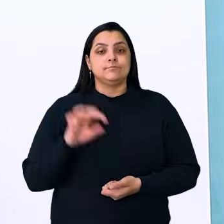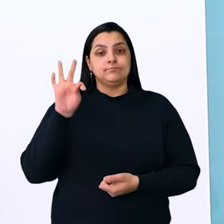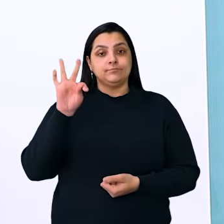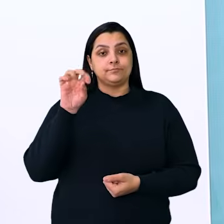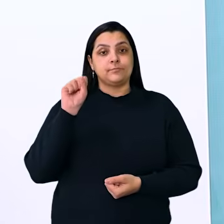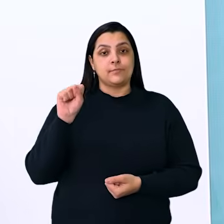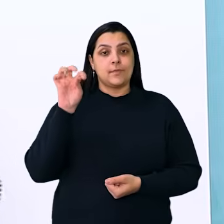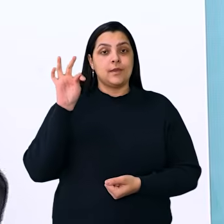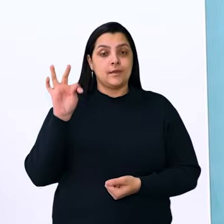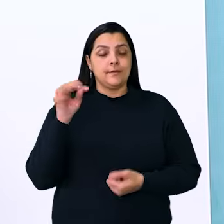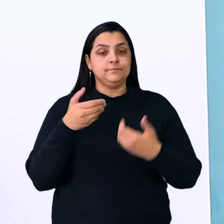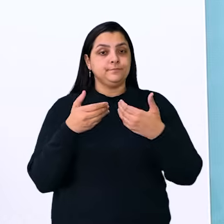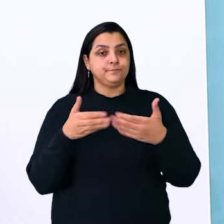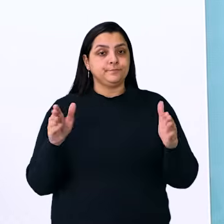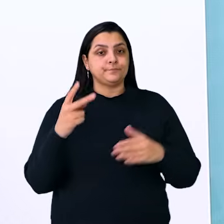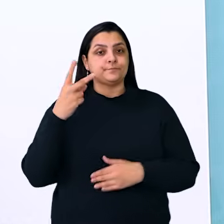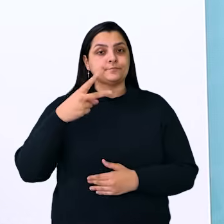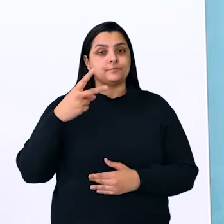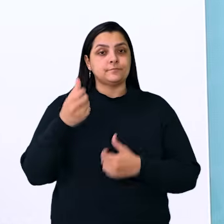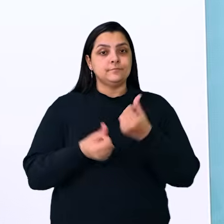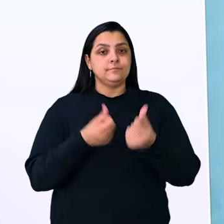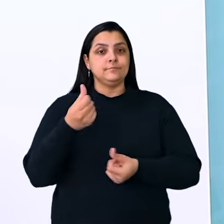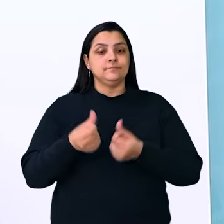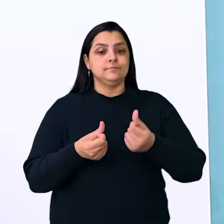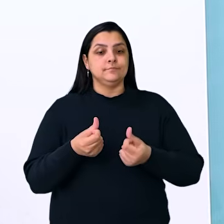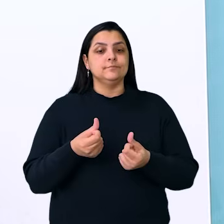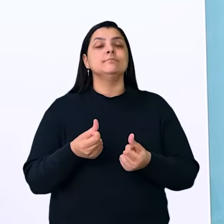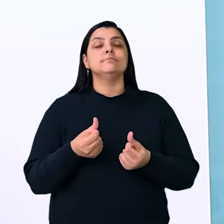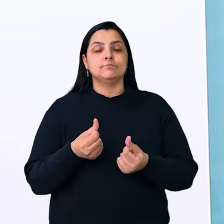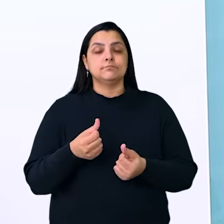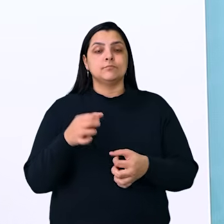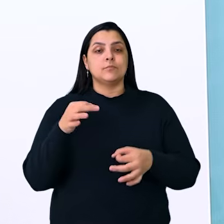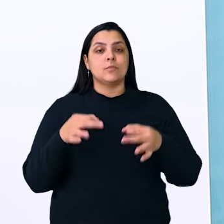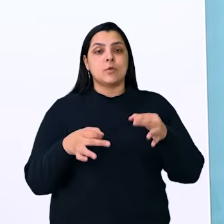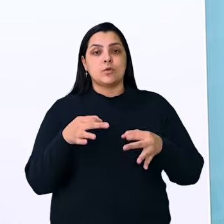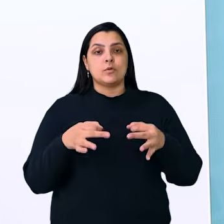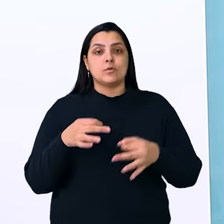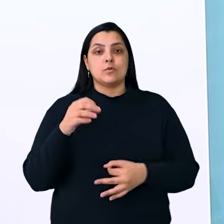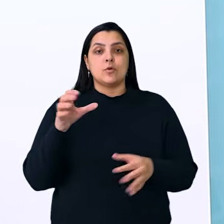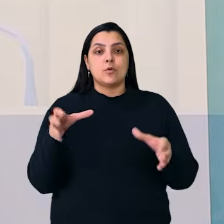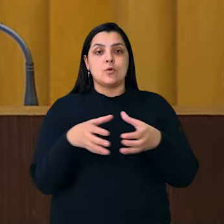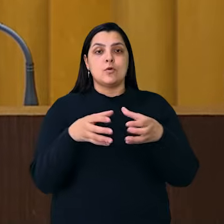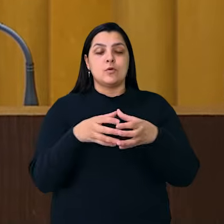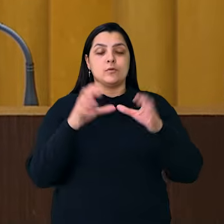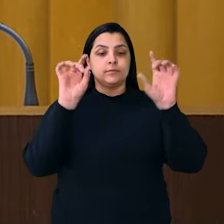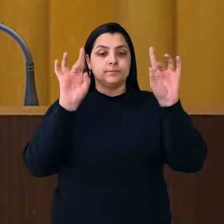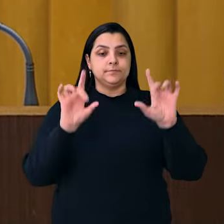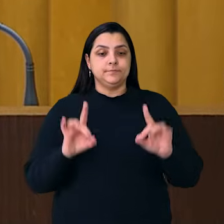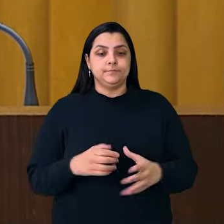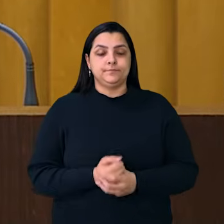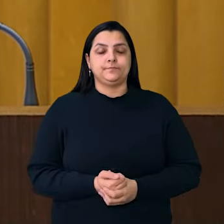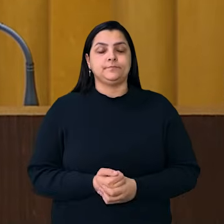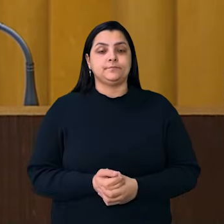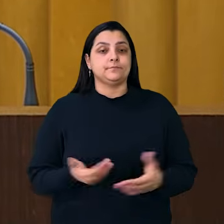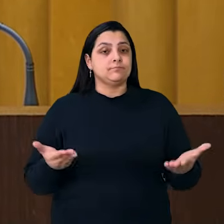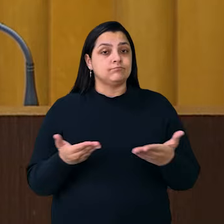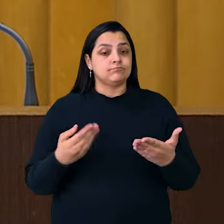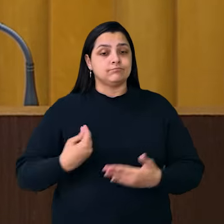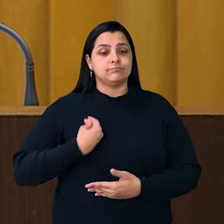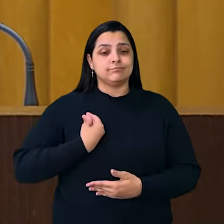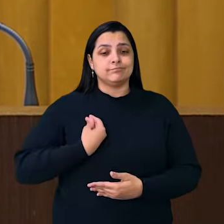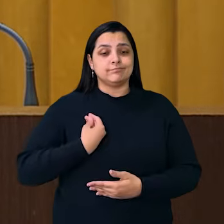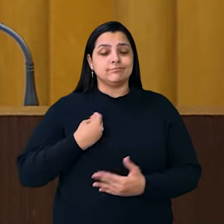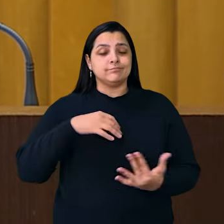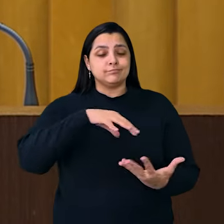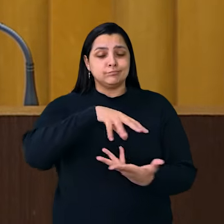O Tribunal Superior do Trabalho abriu o segundo semestre judiciário com sessão do órgão especial. Estamos vivendo no mundo